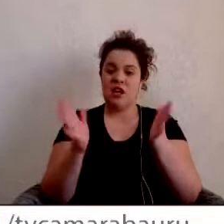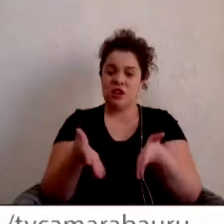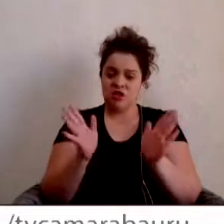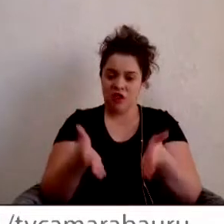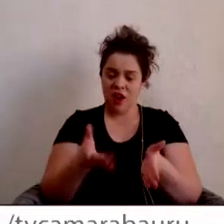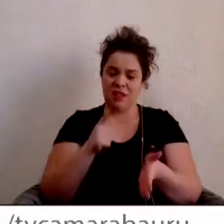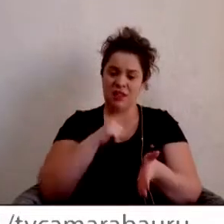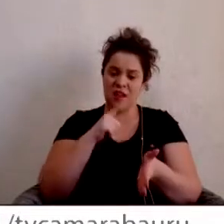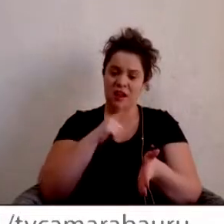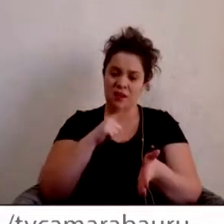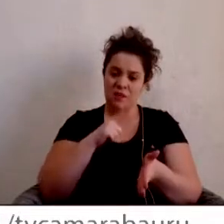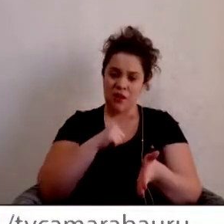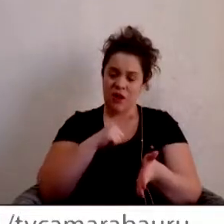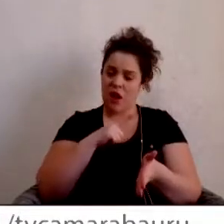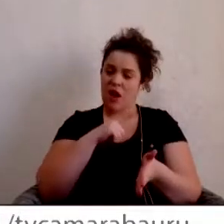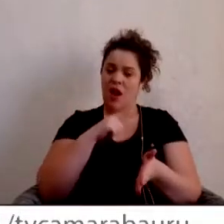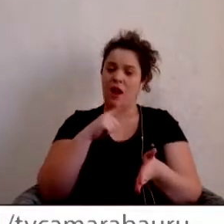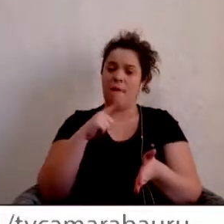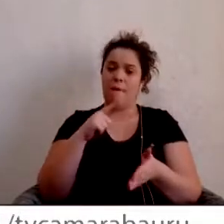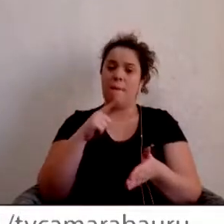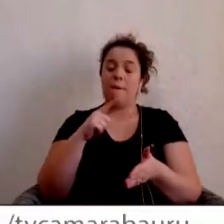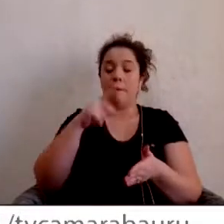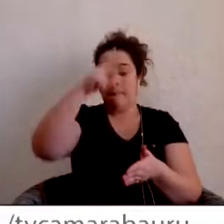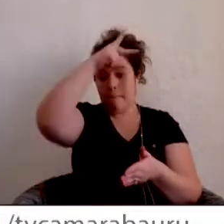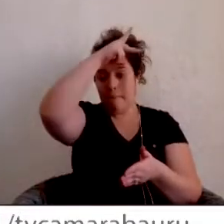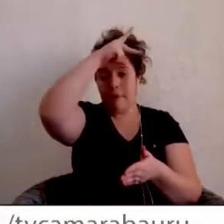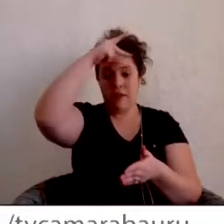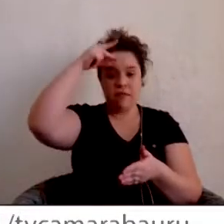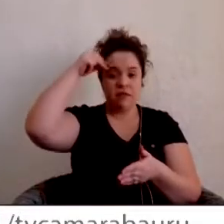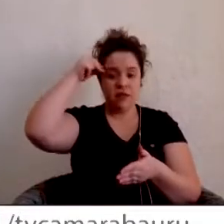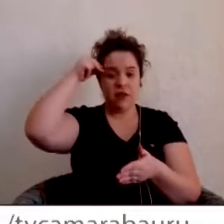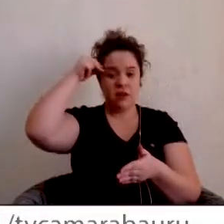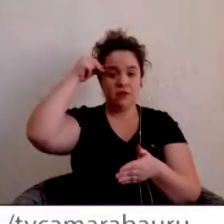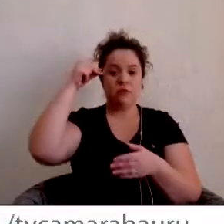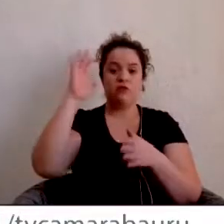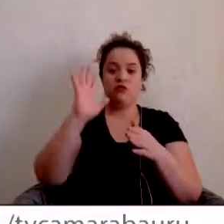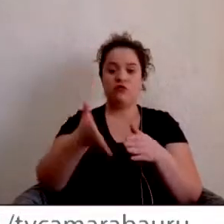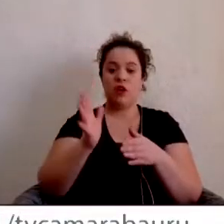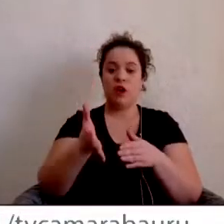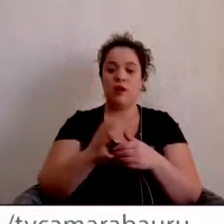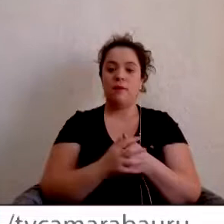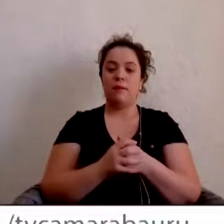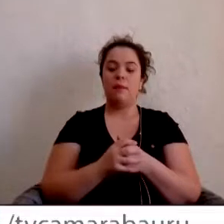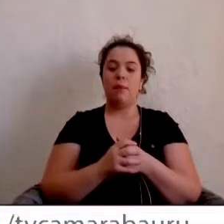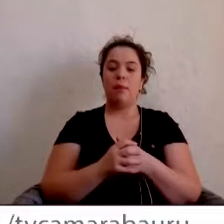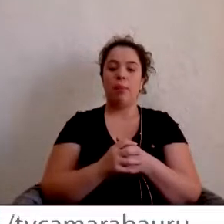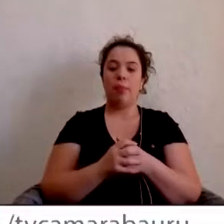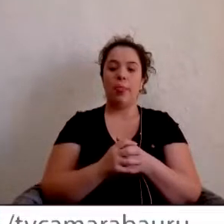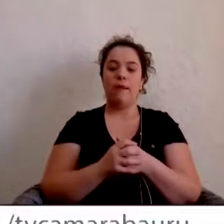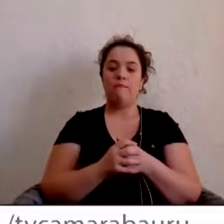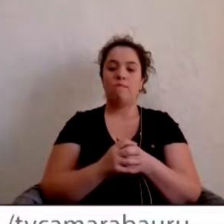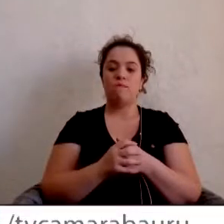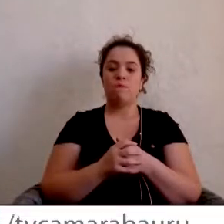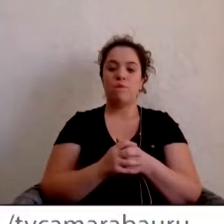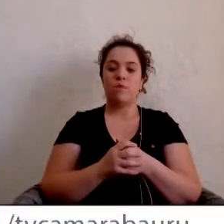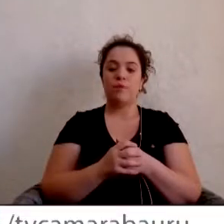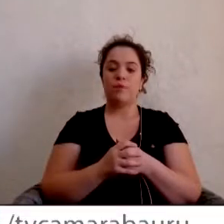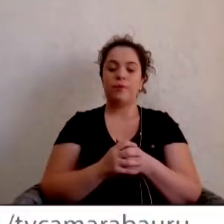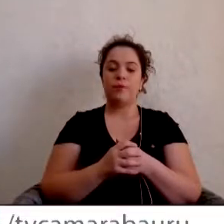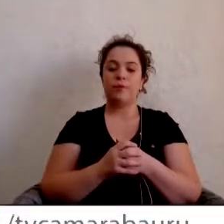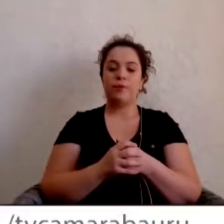ao prefeito. Mas eu faço aqui o papel de novamente fazer